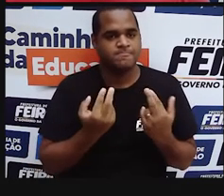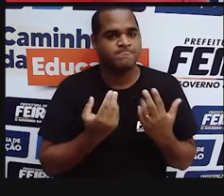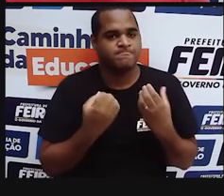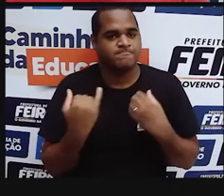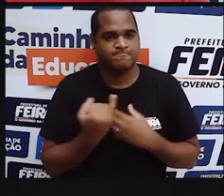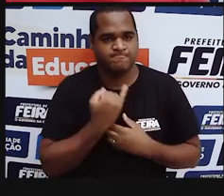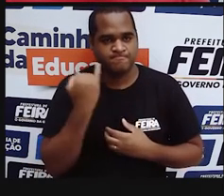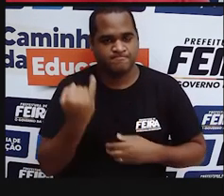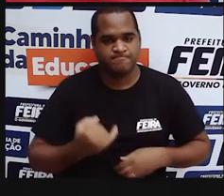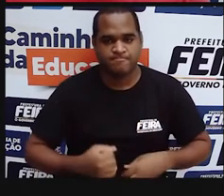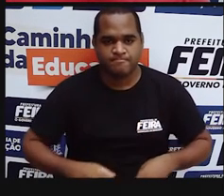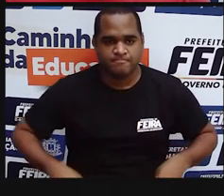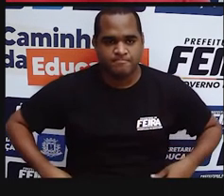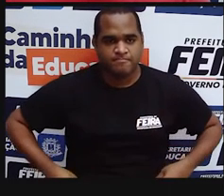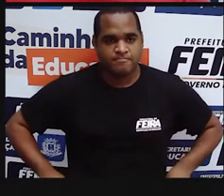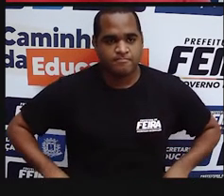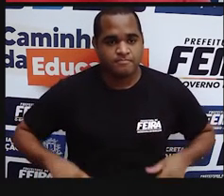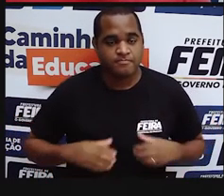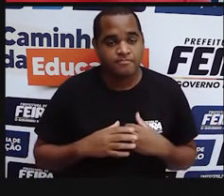democracia.